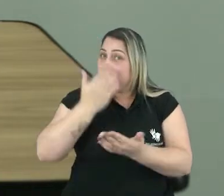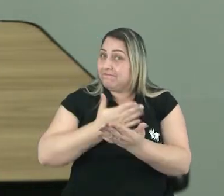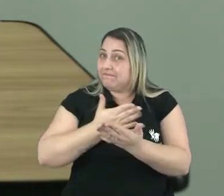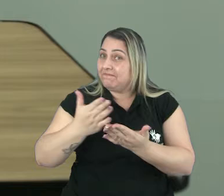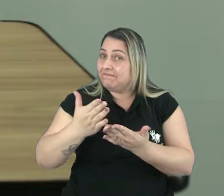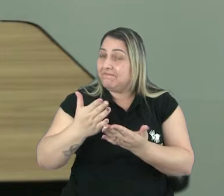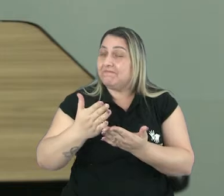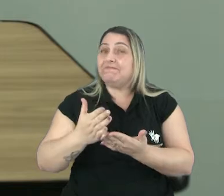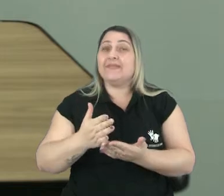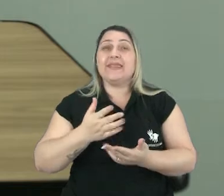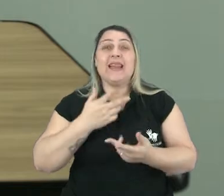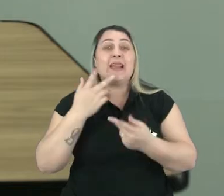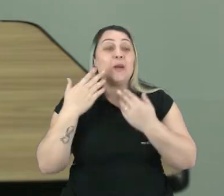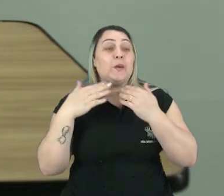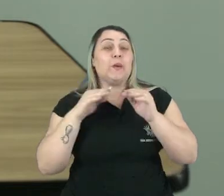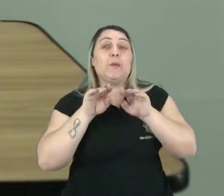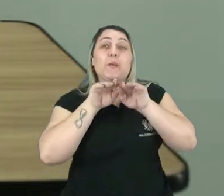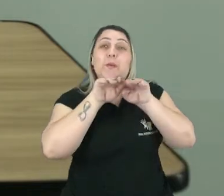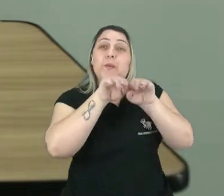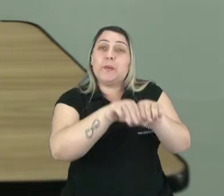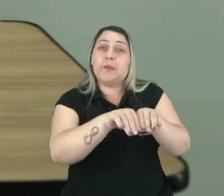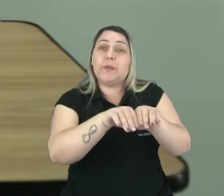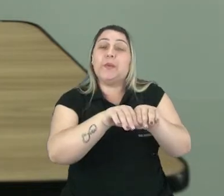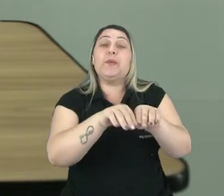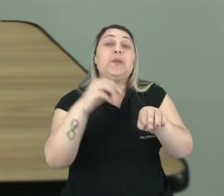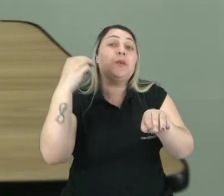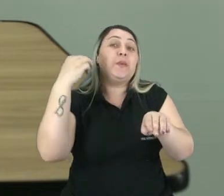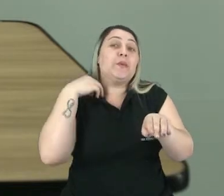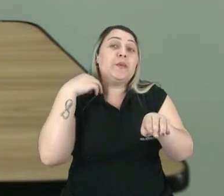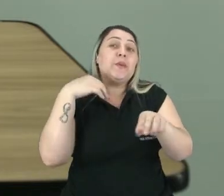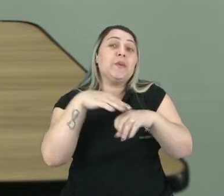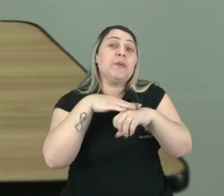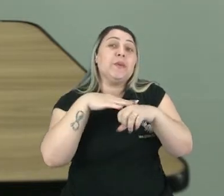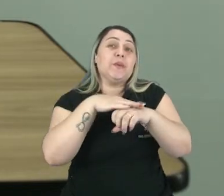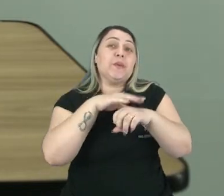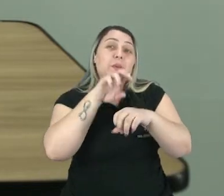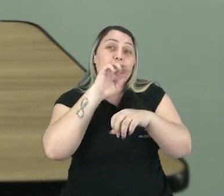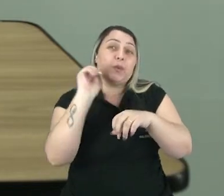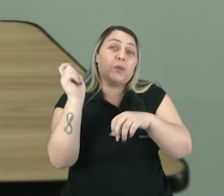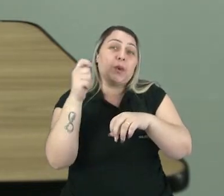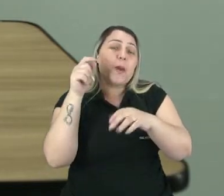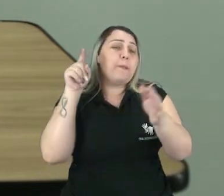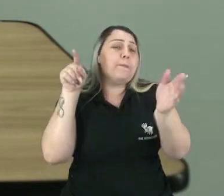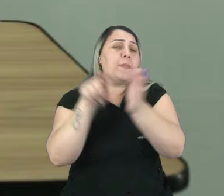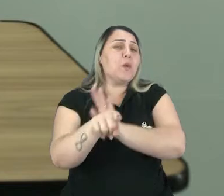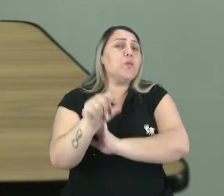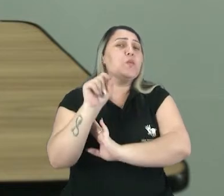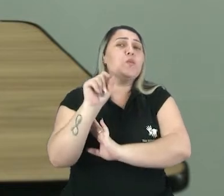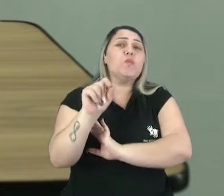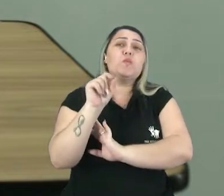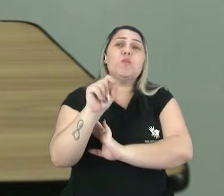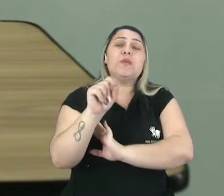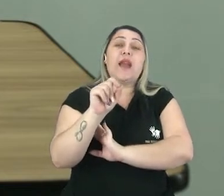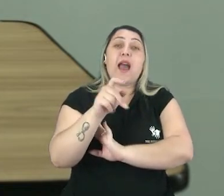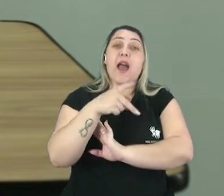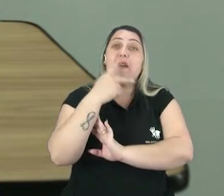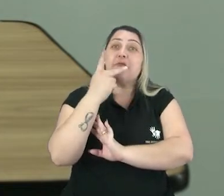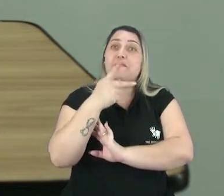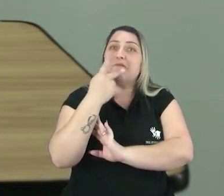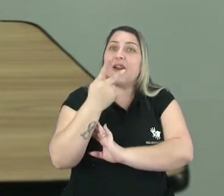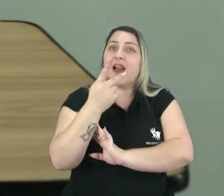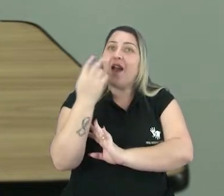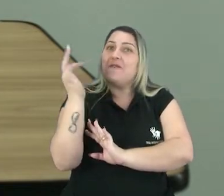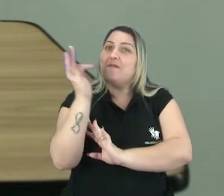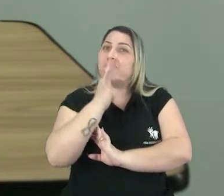início, quando Magali foi falar com Mônica, e Mônica perguntou o quê? E quando Magali falou que